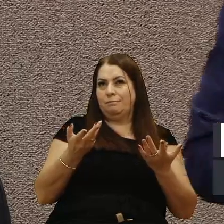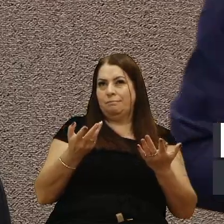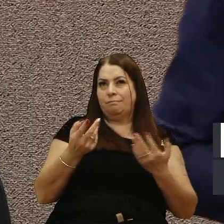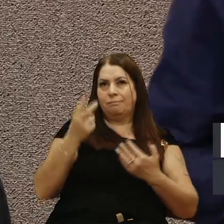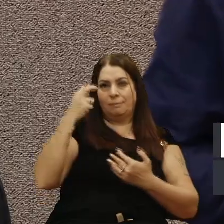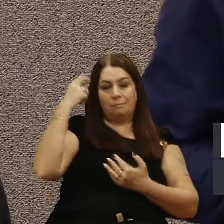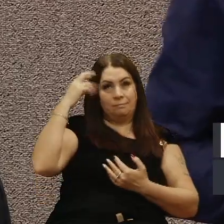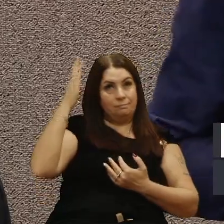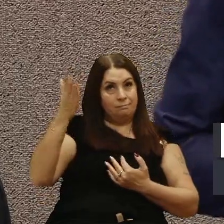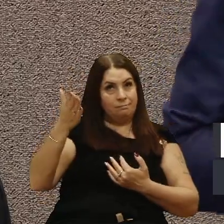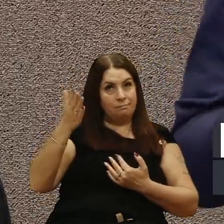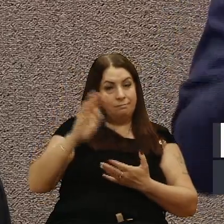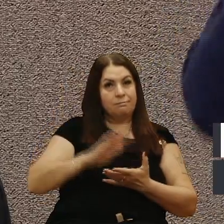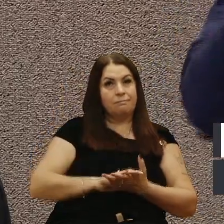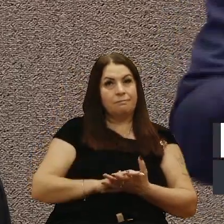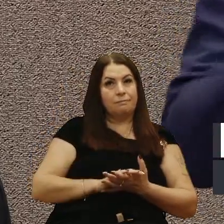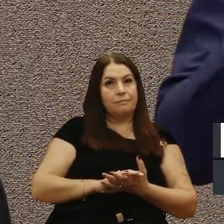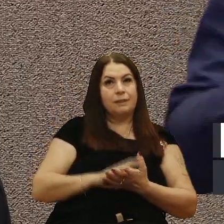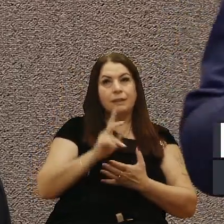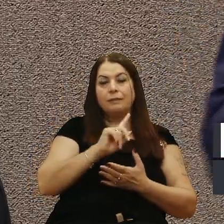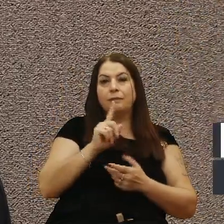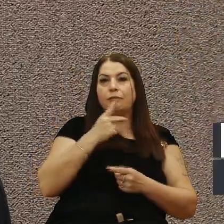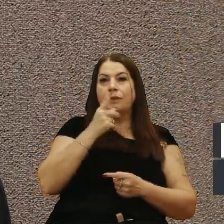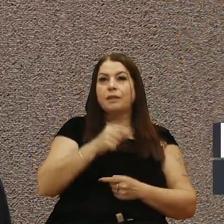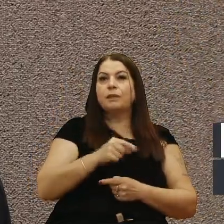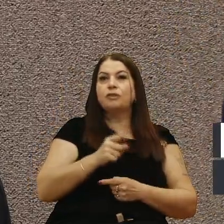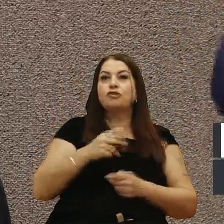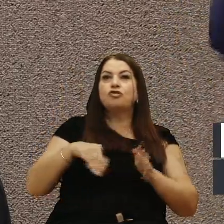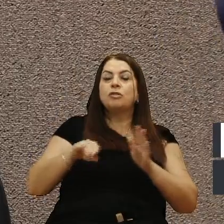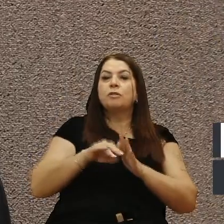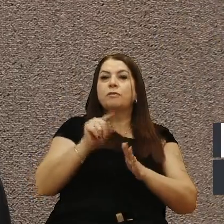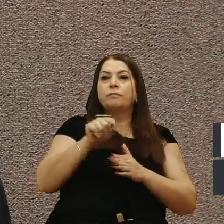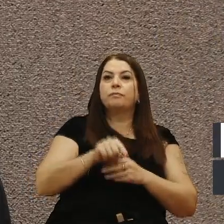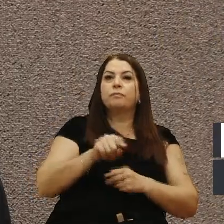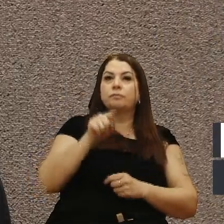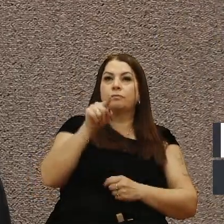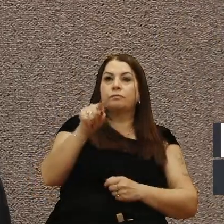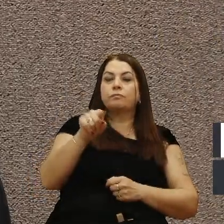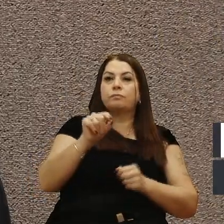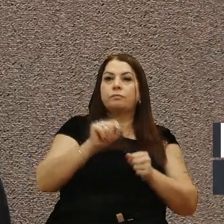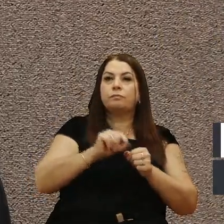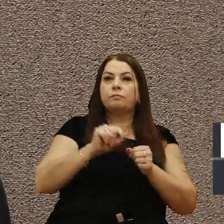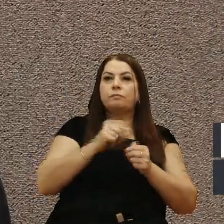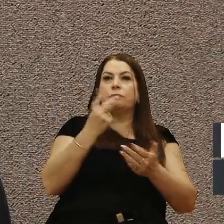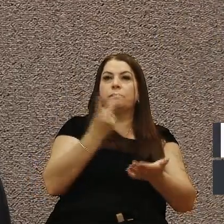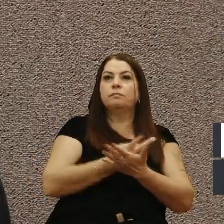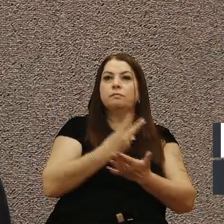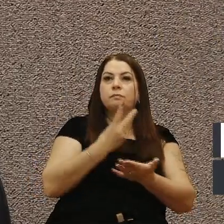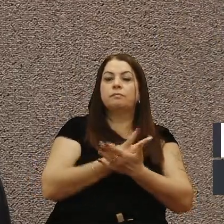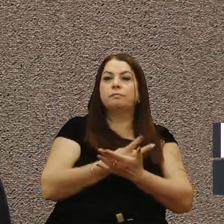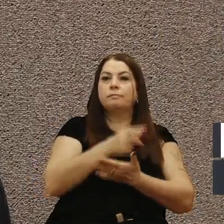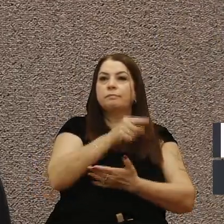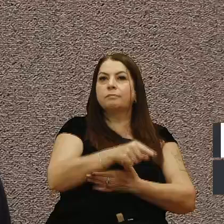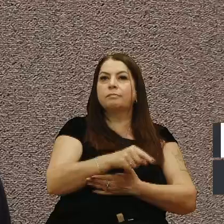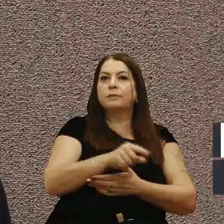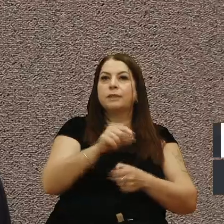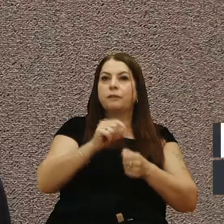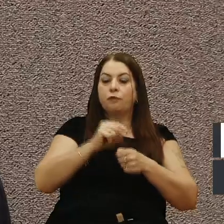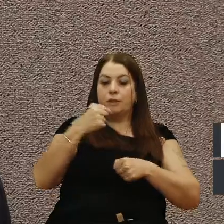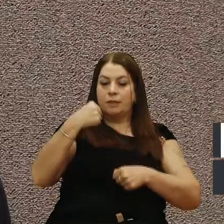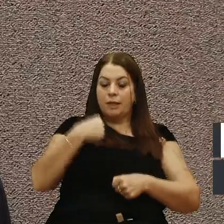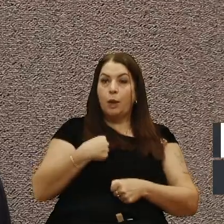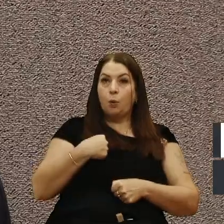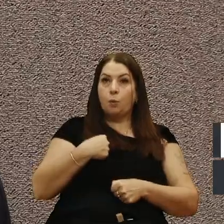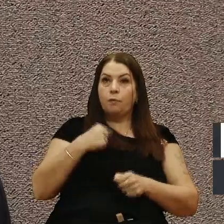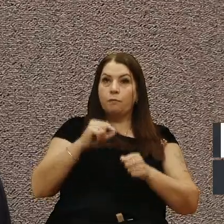intelectual, e ao invés de bater, chegar lá e dizer, o senhor está fazendo errado, e se fosse